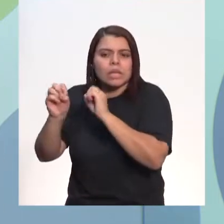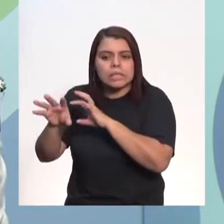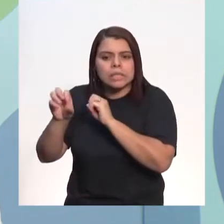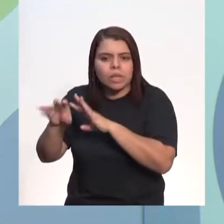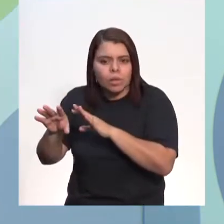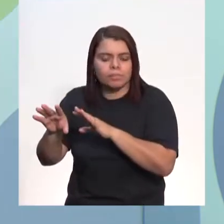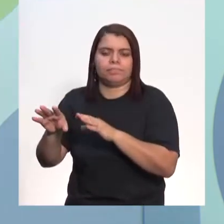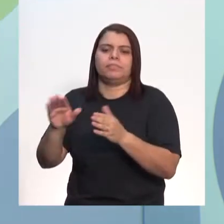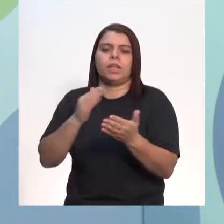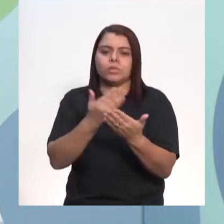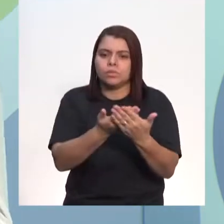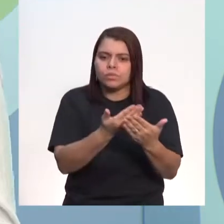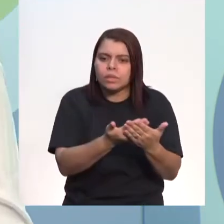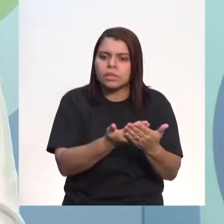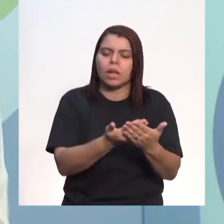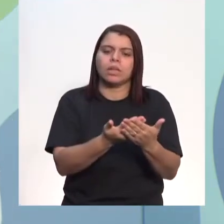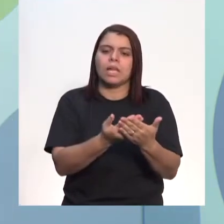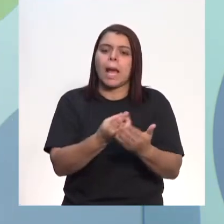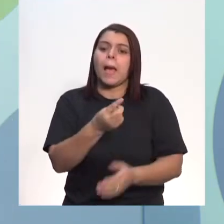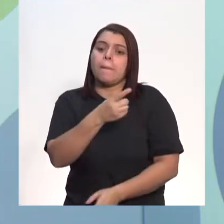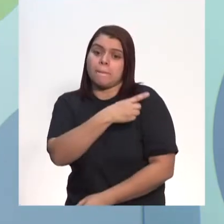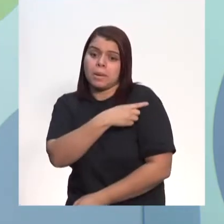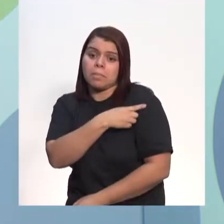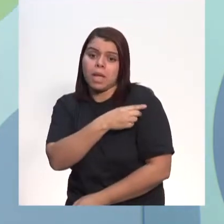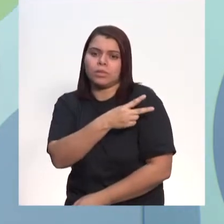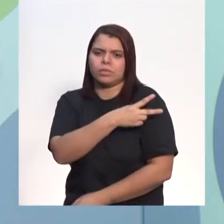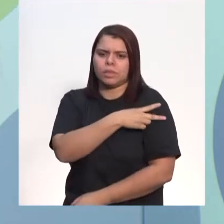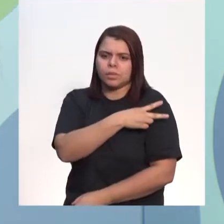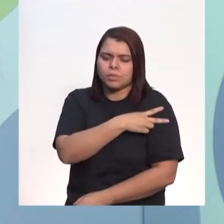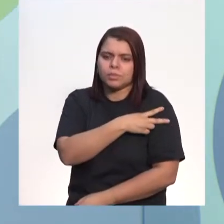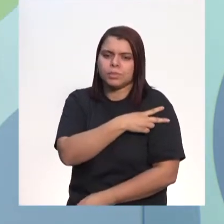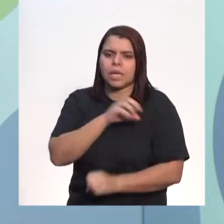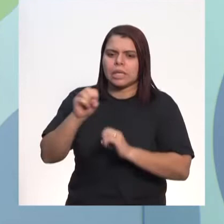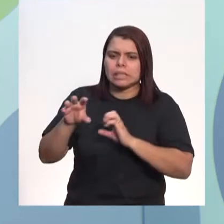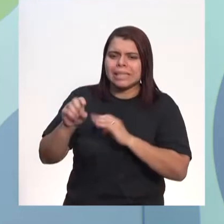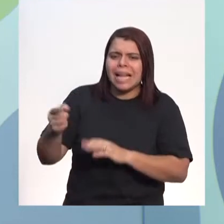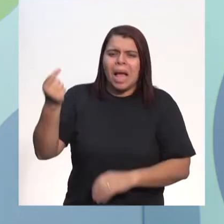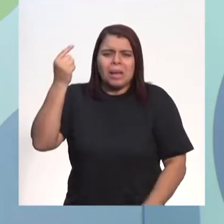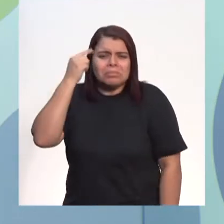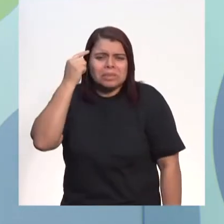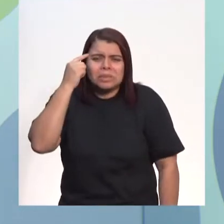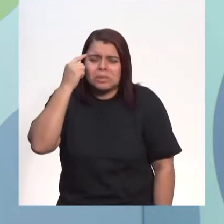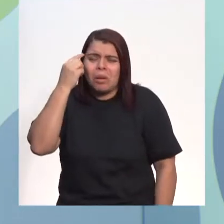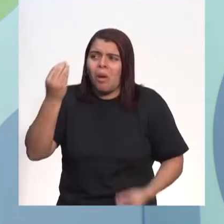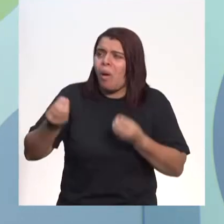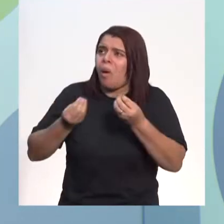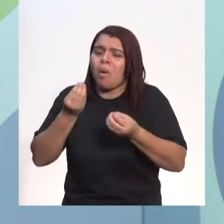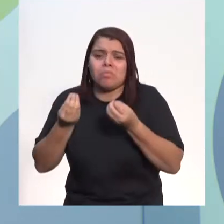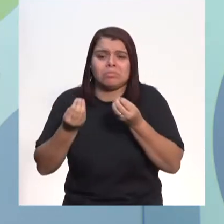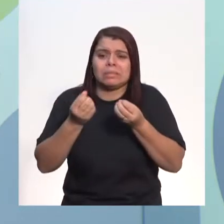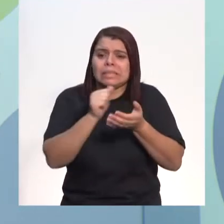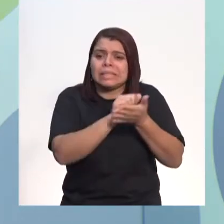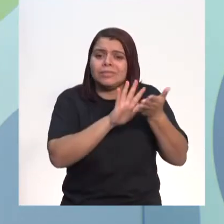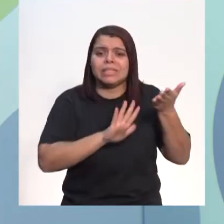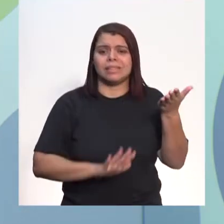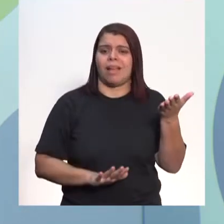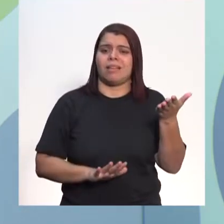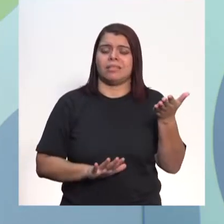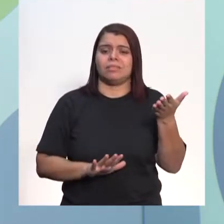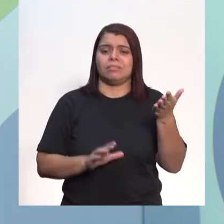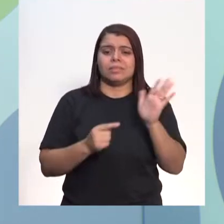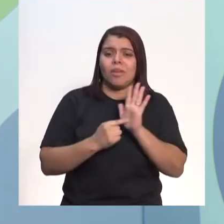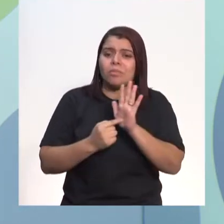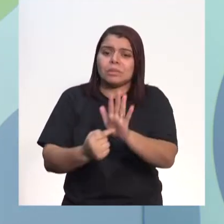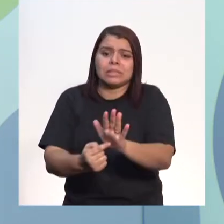primeiro ano e segundo ano. E aí a gente ficou pensando bastante sobre atividade, né? Como é que nós faríamos uma